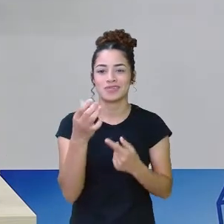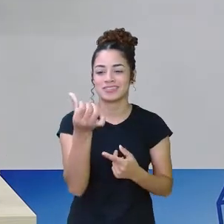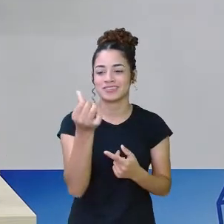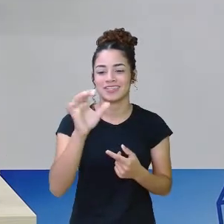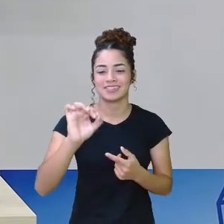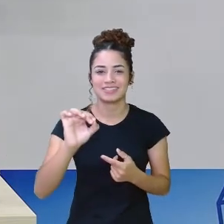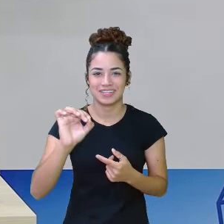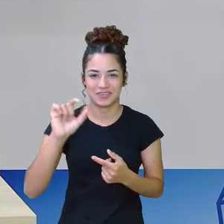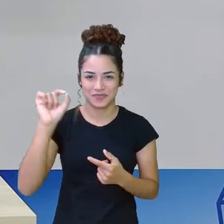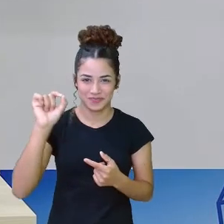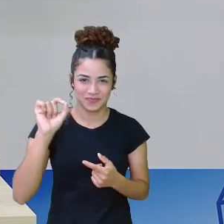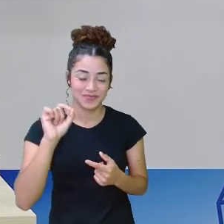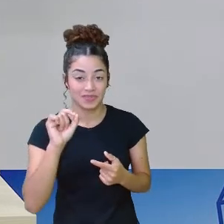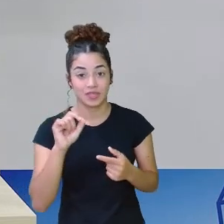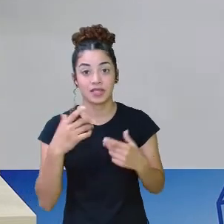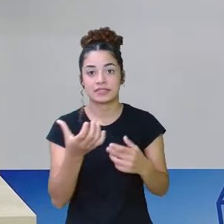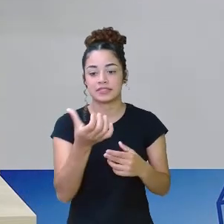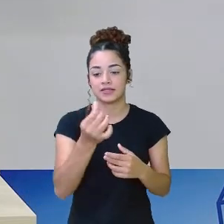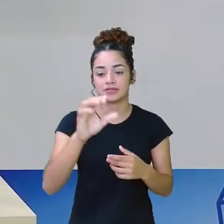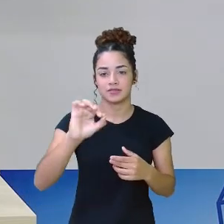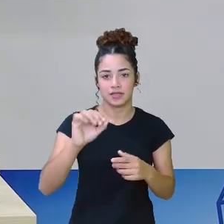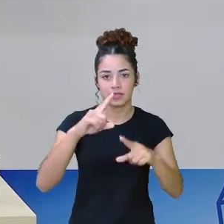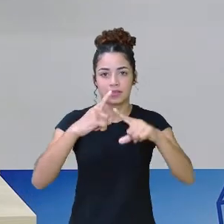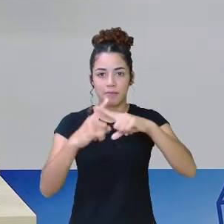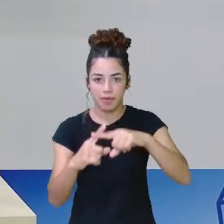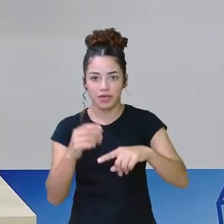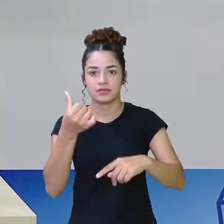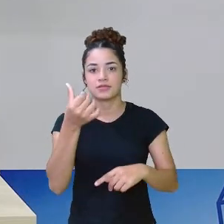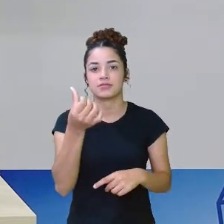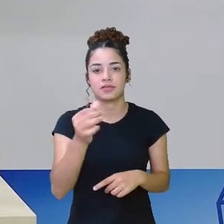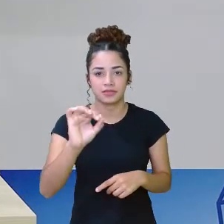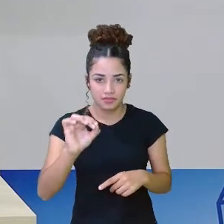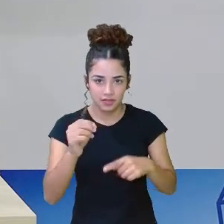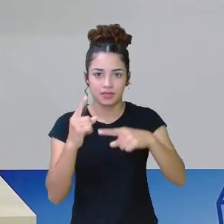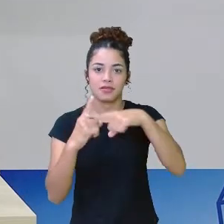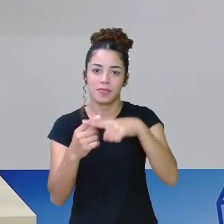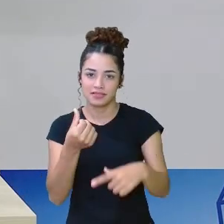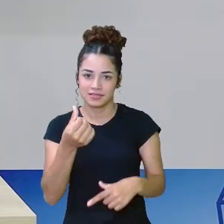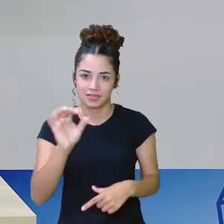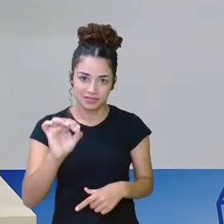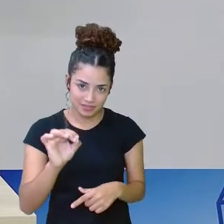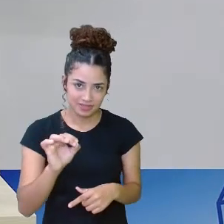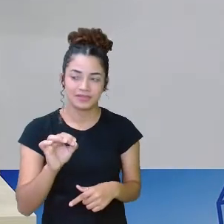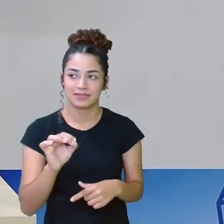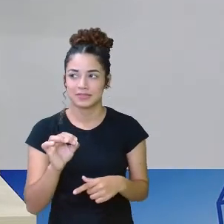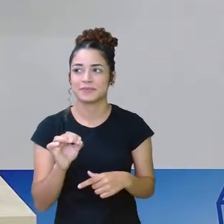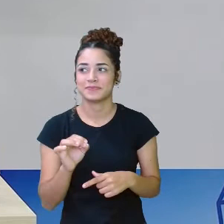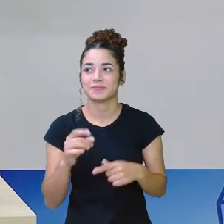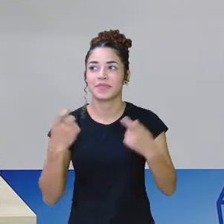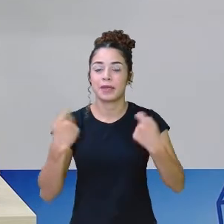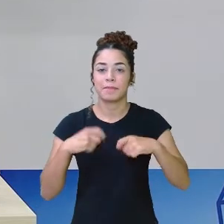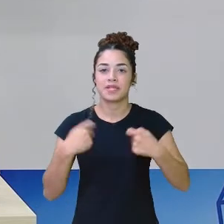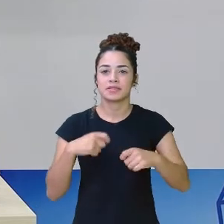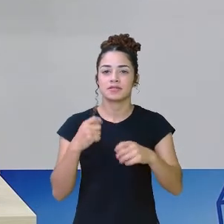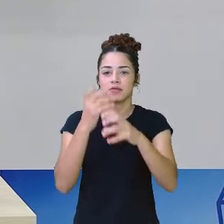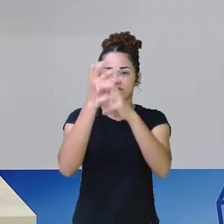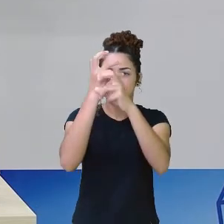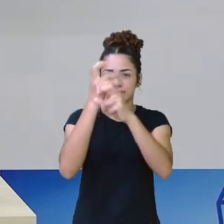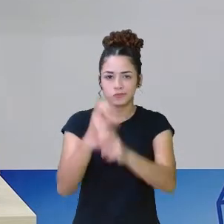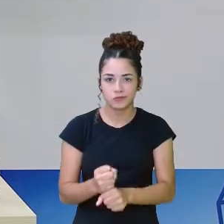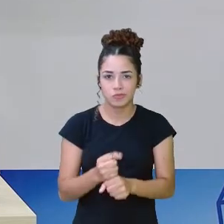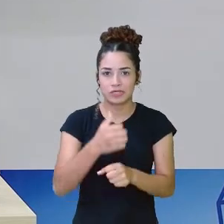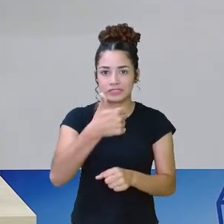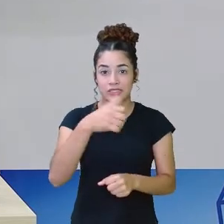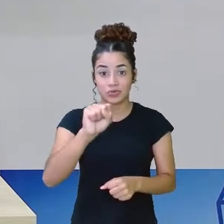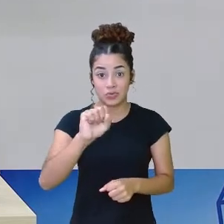graus. 60 mais 60 mais 60. Lembra que para ser um triângulo, ele precisa ter a soma de 180